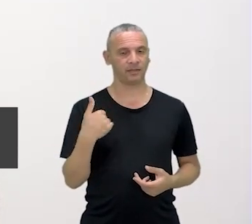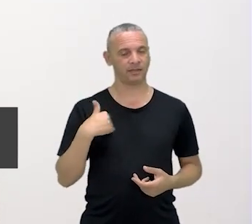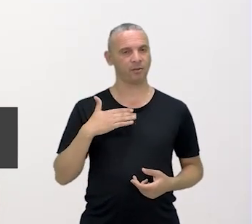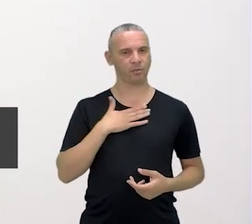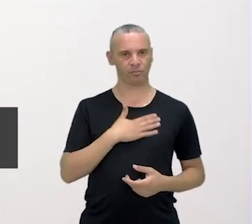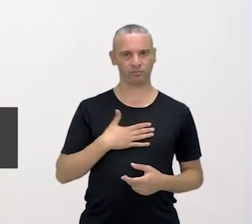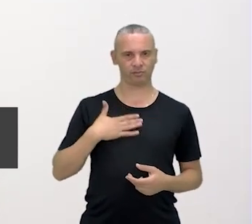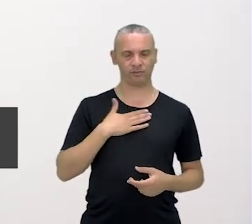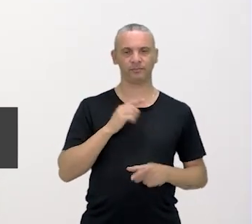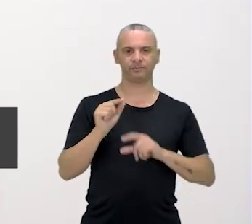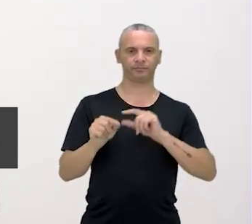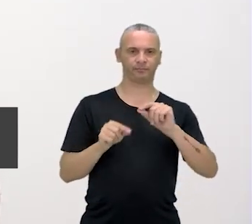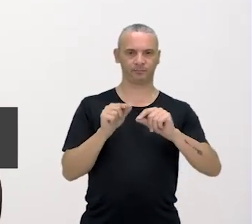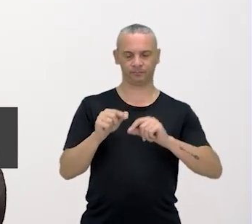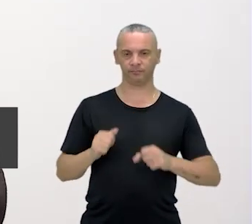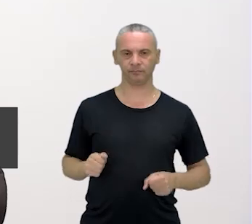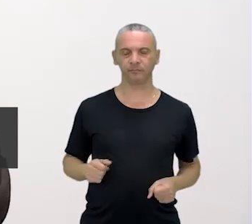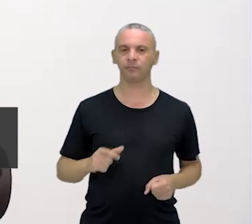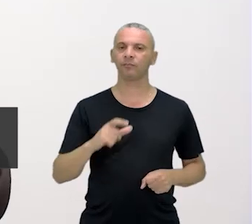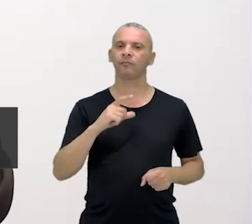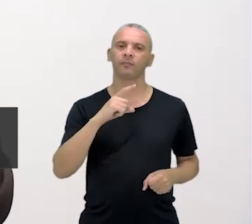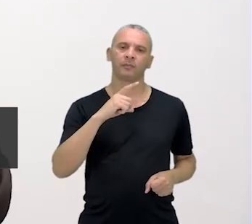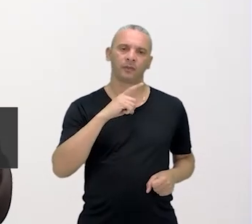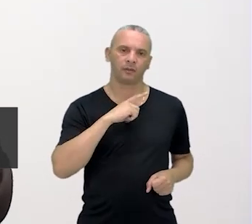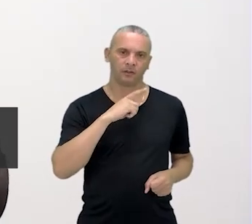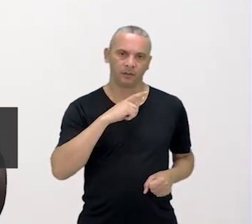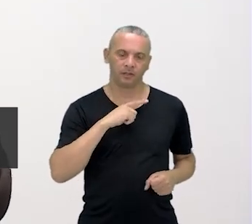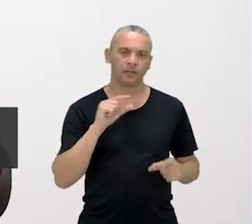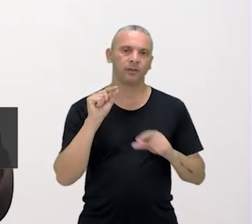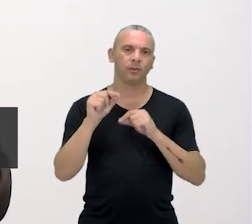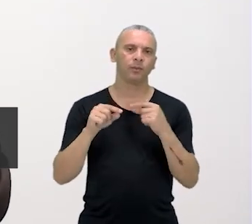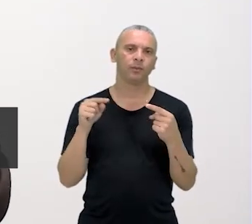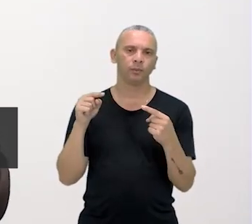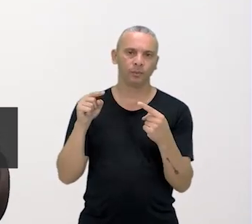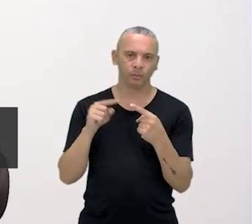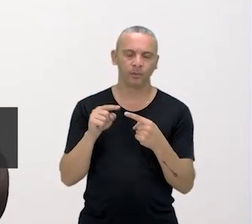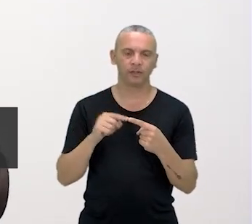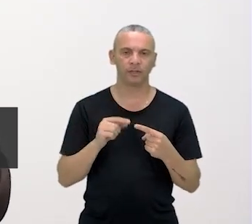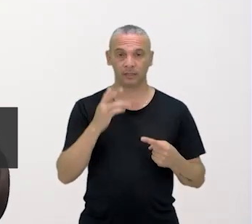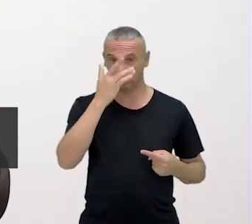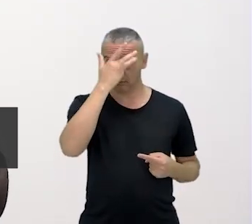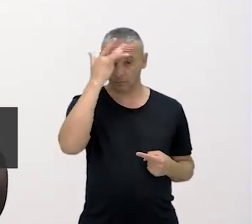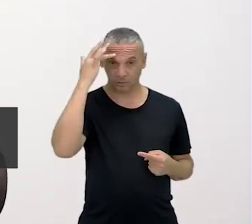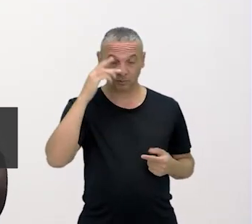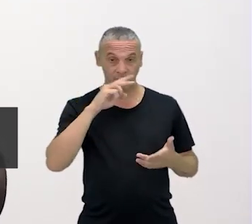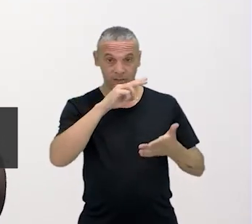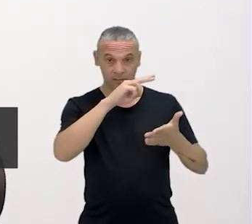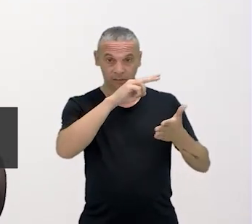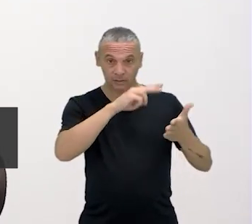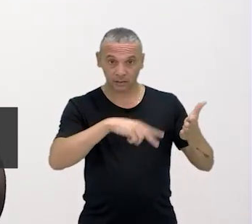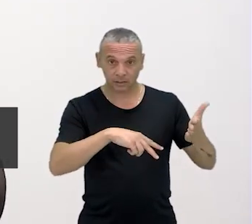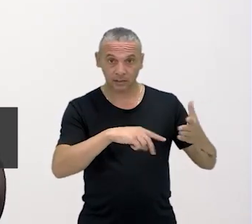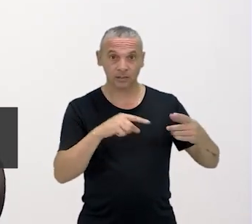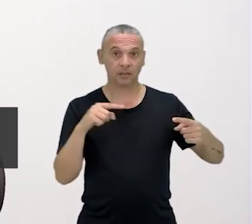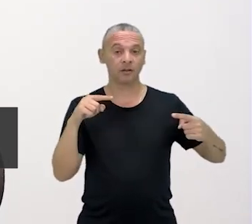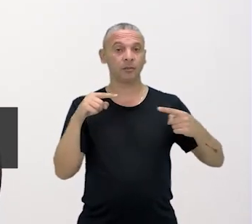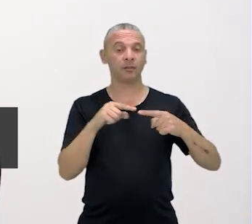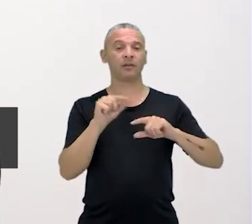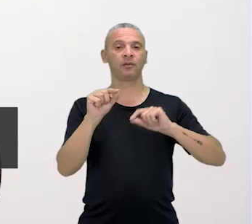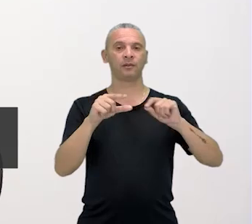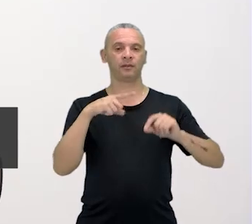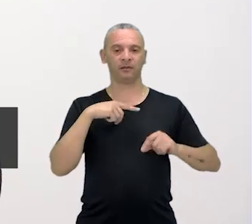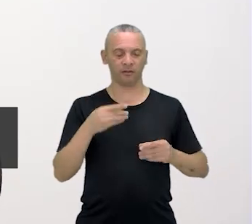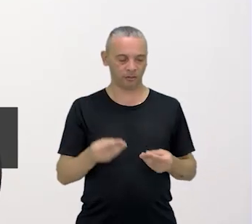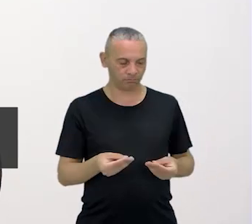bacana, ele te dá, né, ele dá para o leitor, ele dá para o leitor assim, ó,